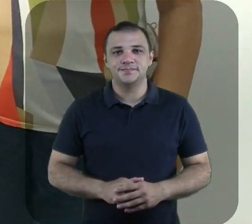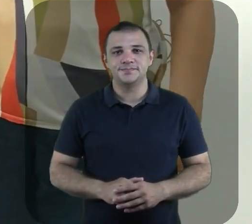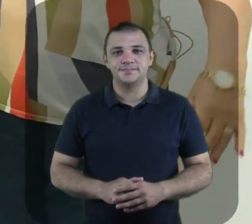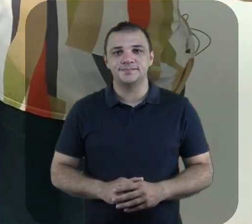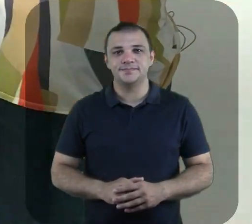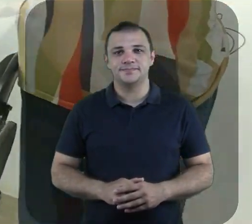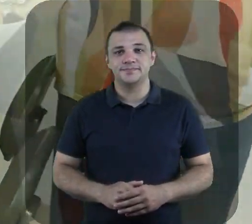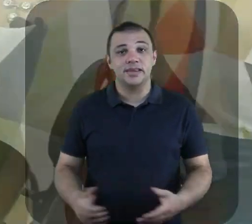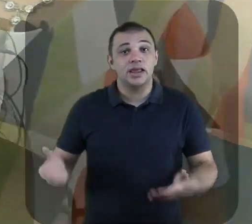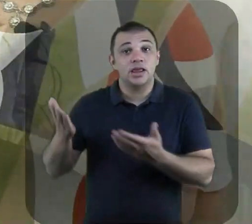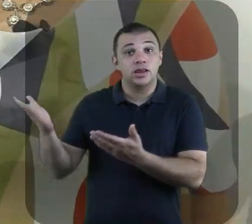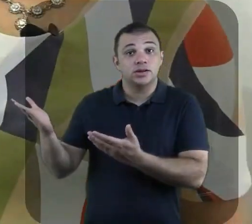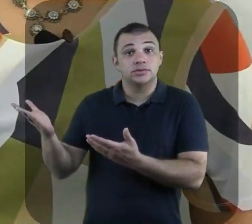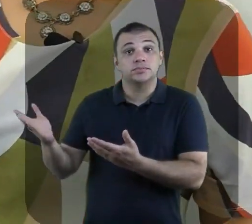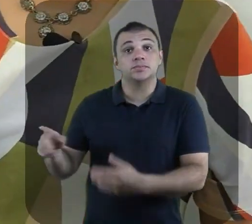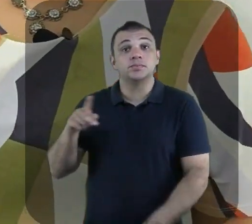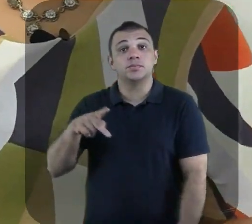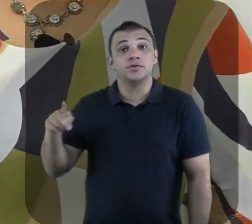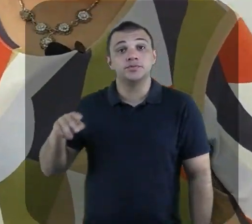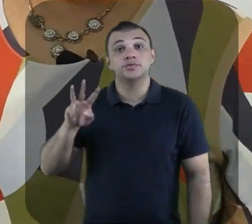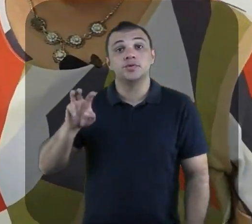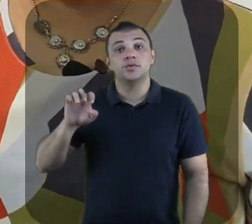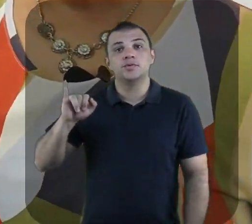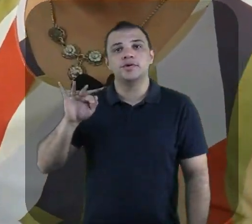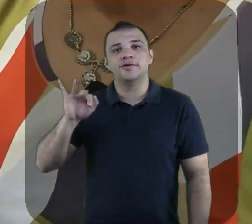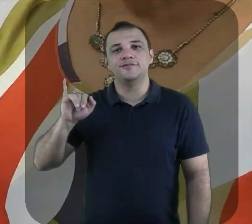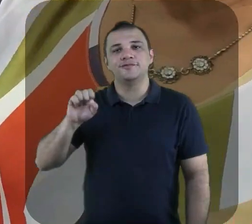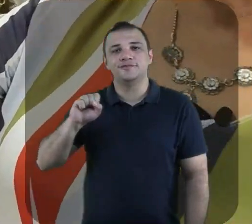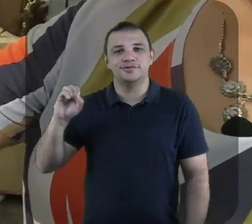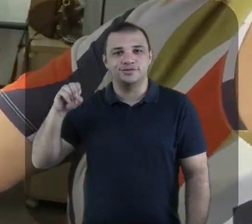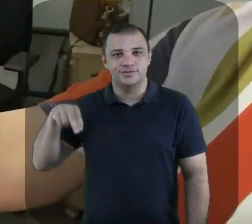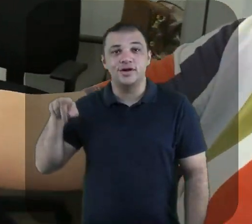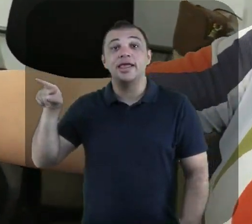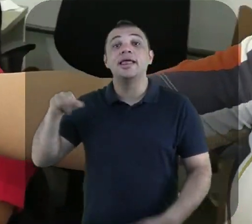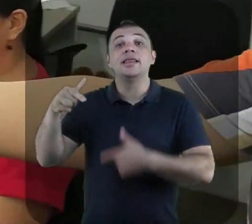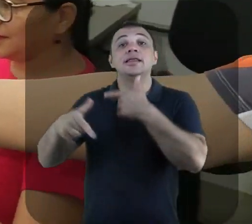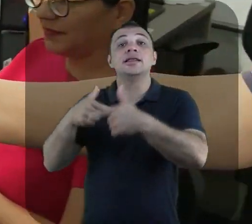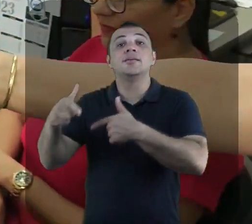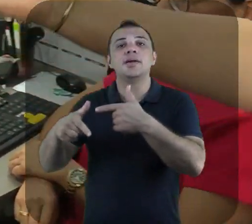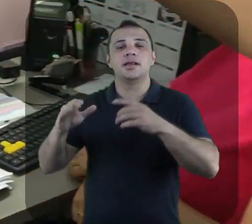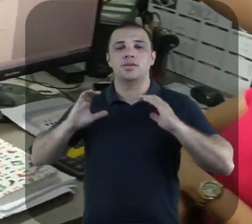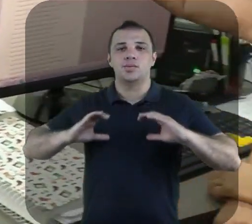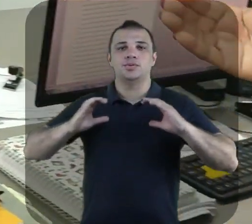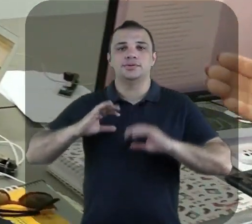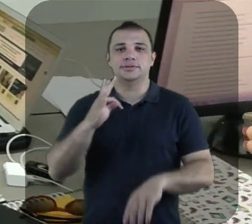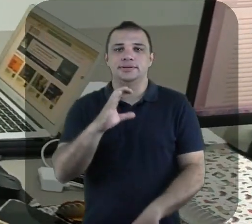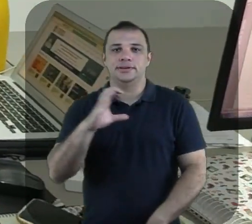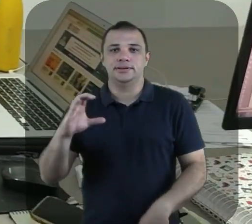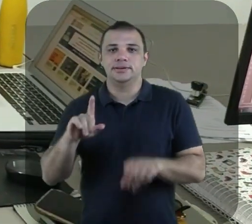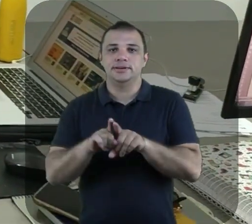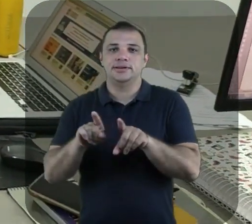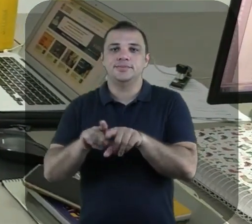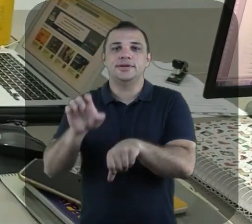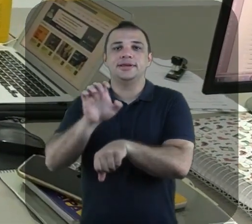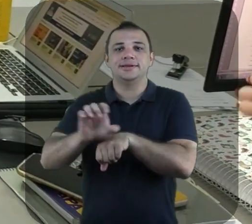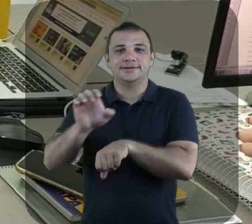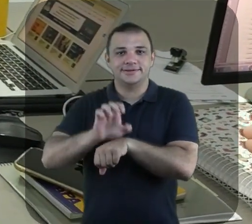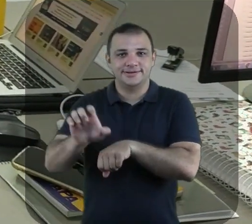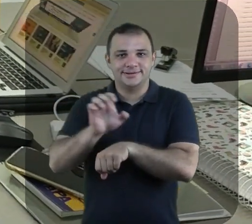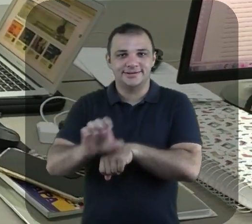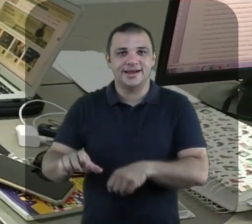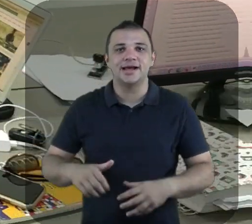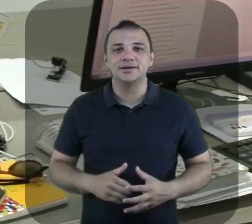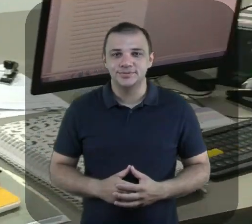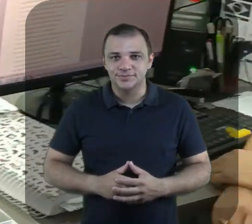Ensinar. Eis aqui o professor Weifson. Professor Weifson é coordenador de TCC e de